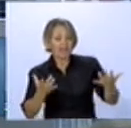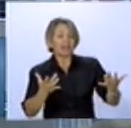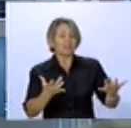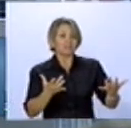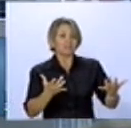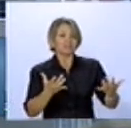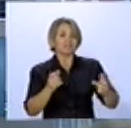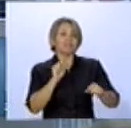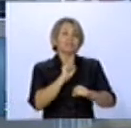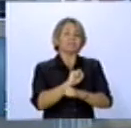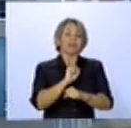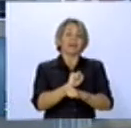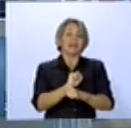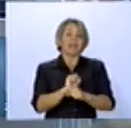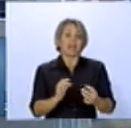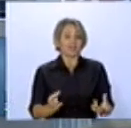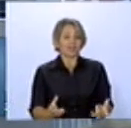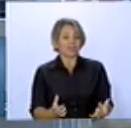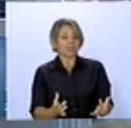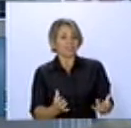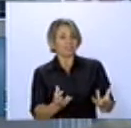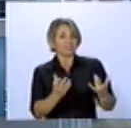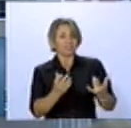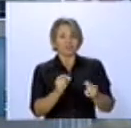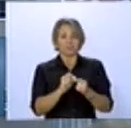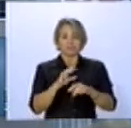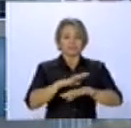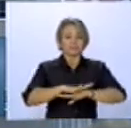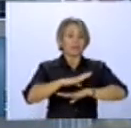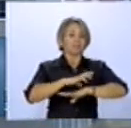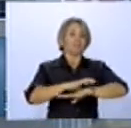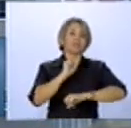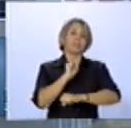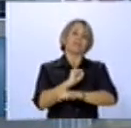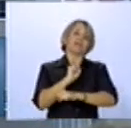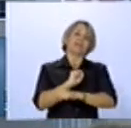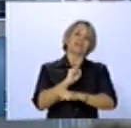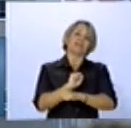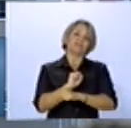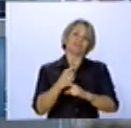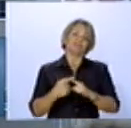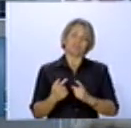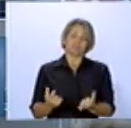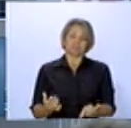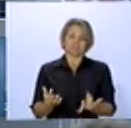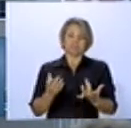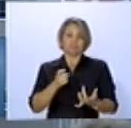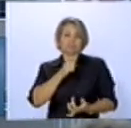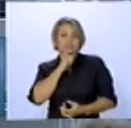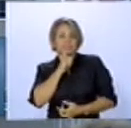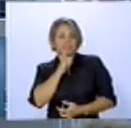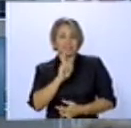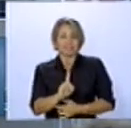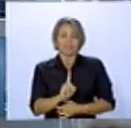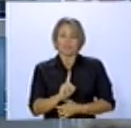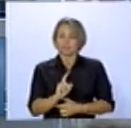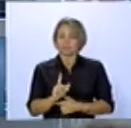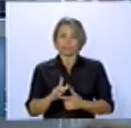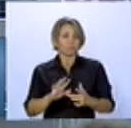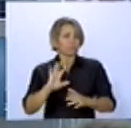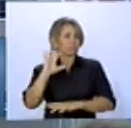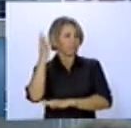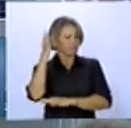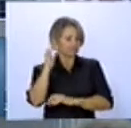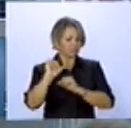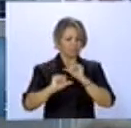se aquece a água até que ela ferva o sapo não reage ao gradual aumenta a temperatura ou seja ele não reage a mudança de ambiente